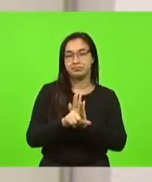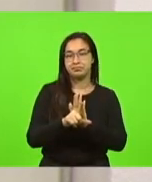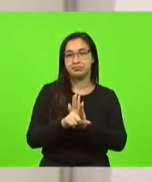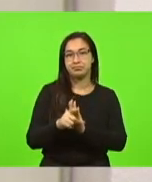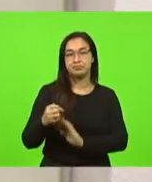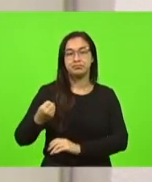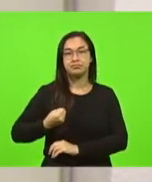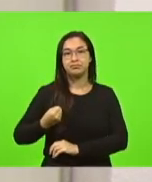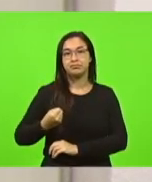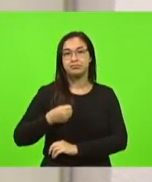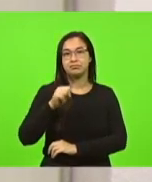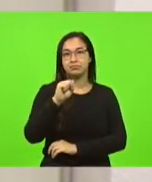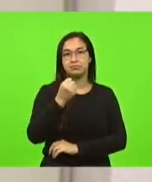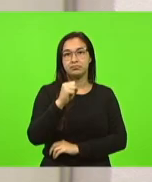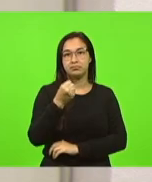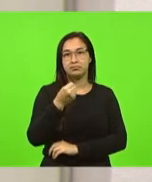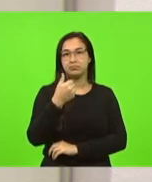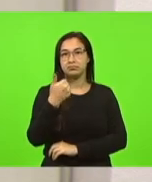de lei número